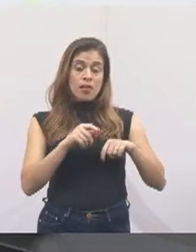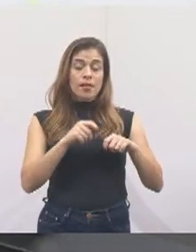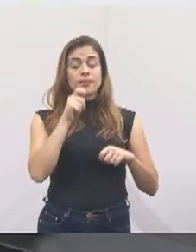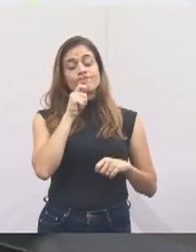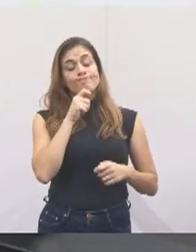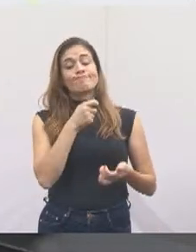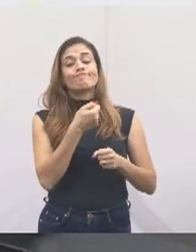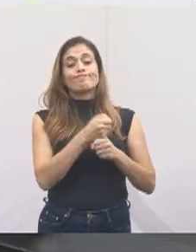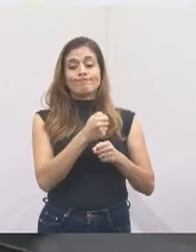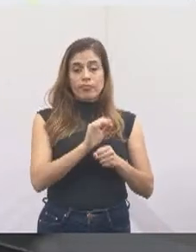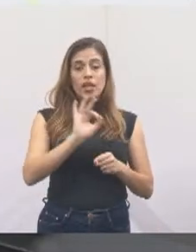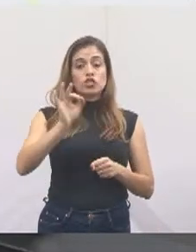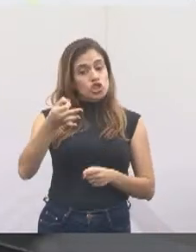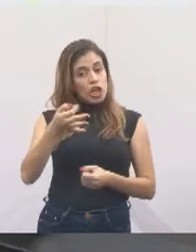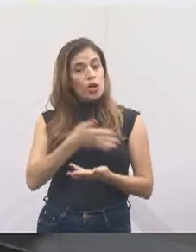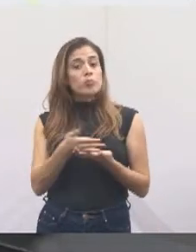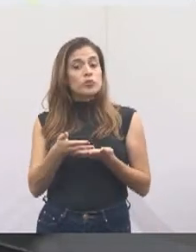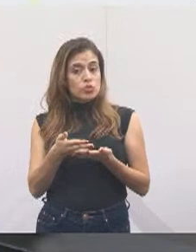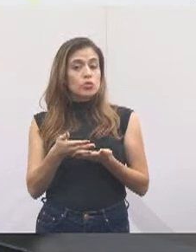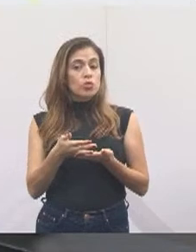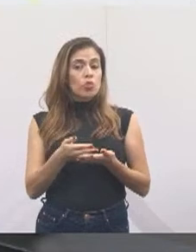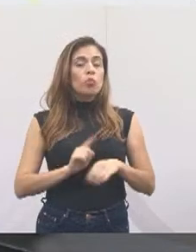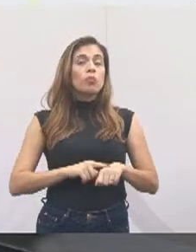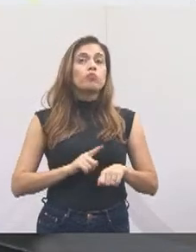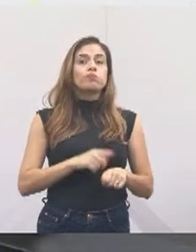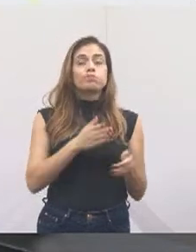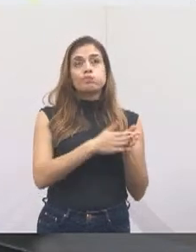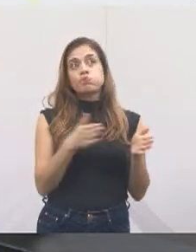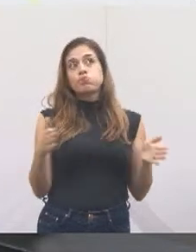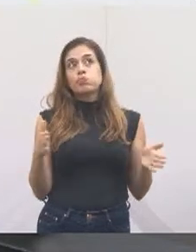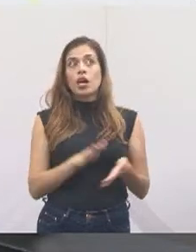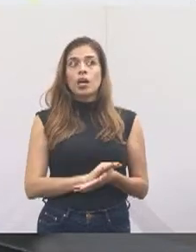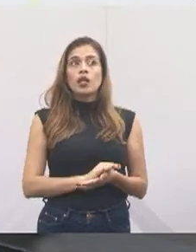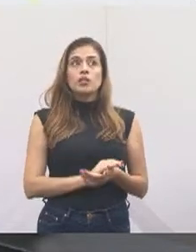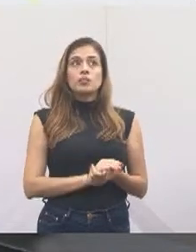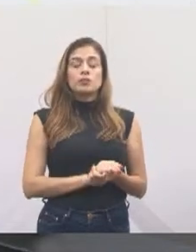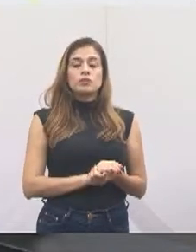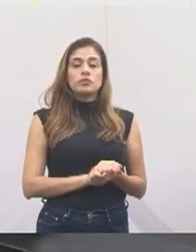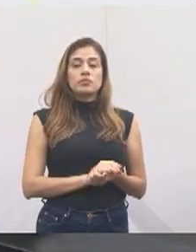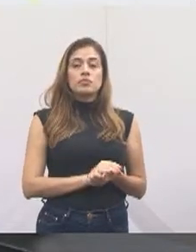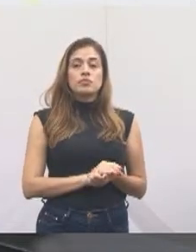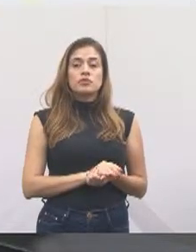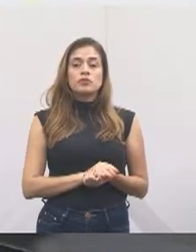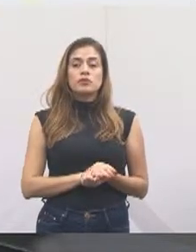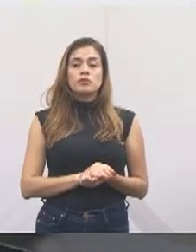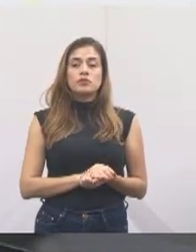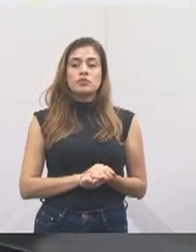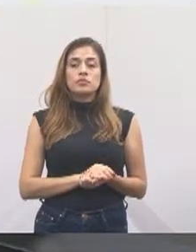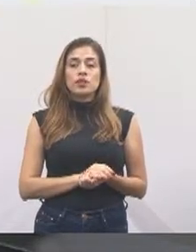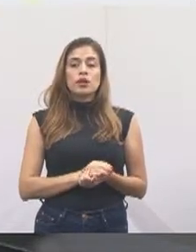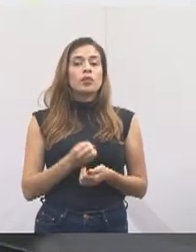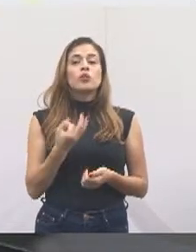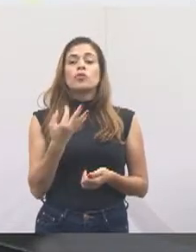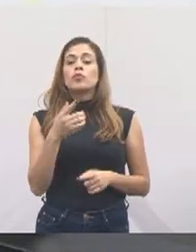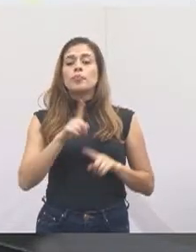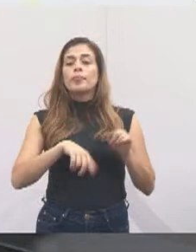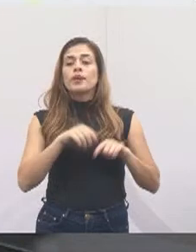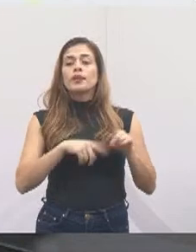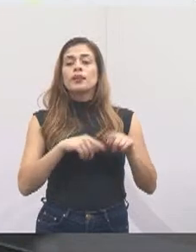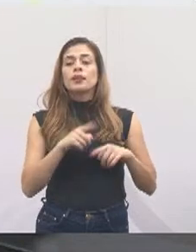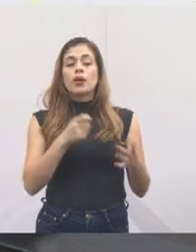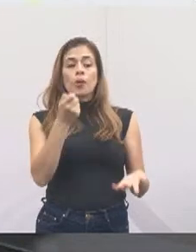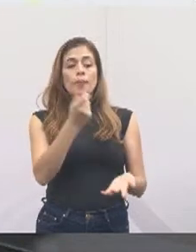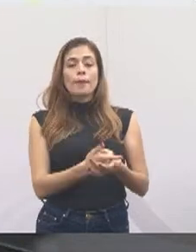de construção já iniciou assim qual a previsão entre o referido espaço Pet Quais materiais foram